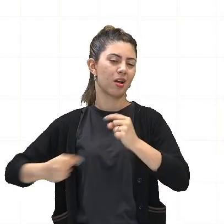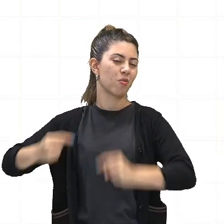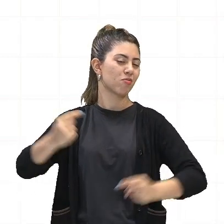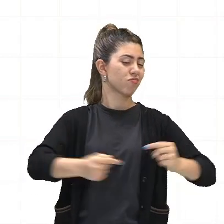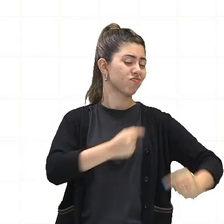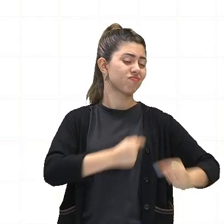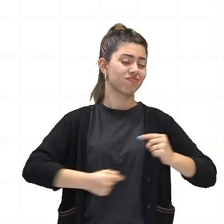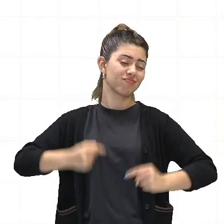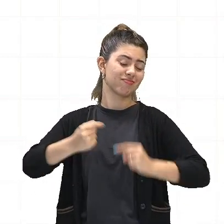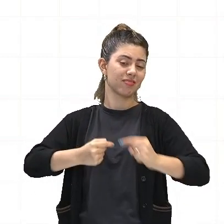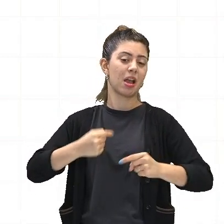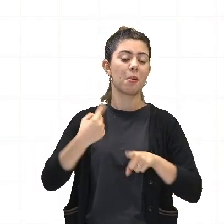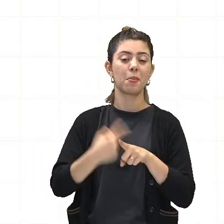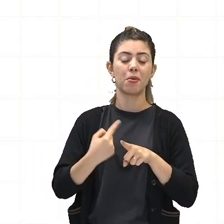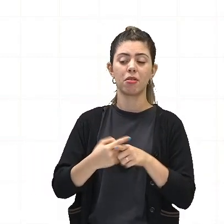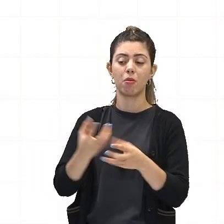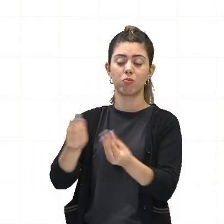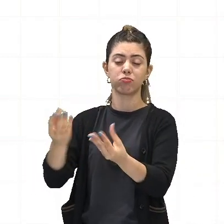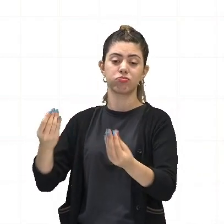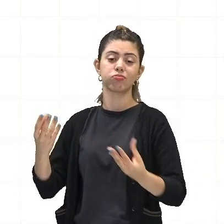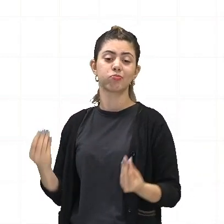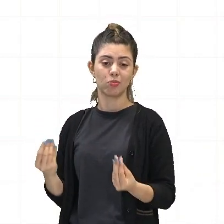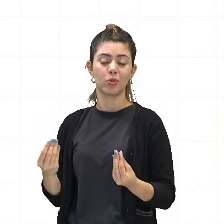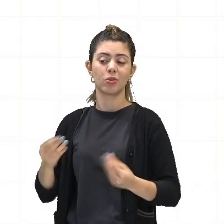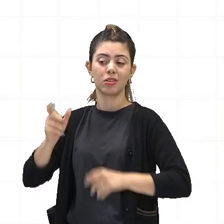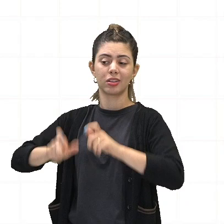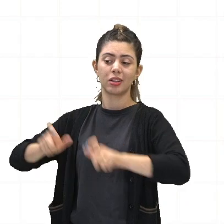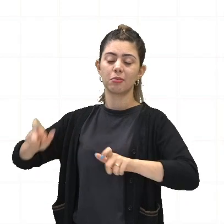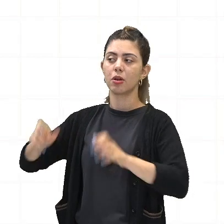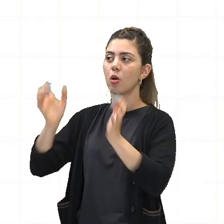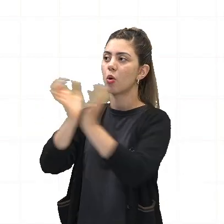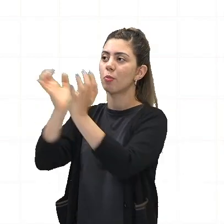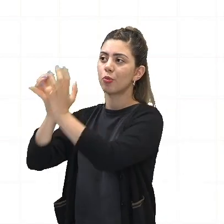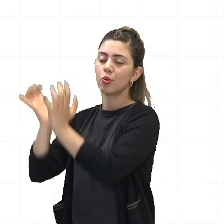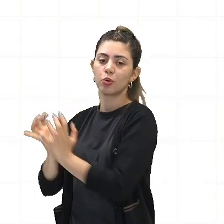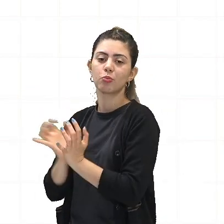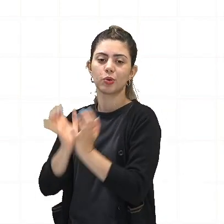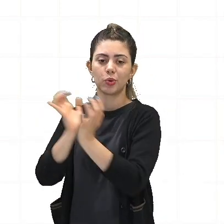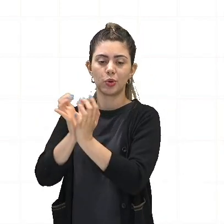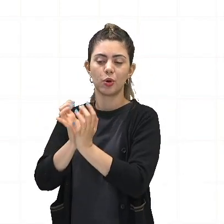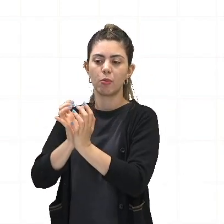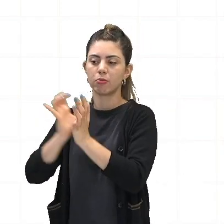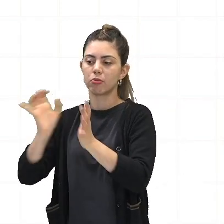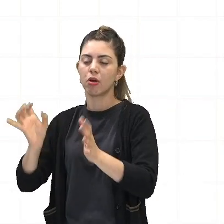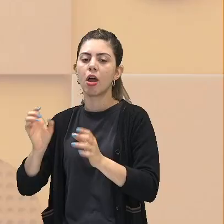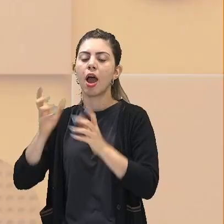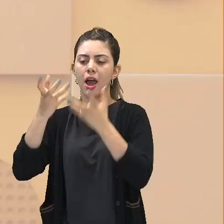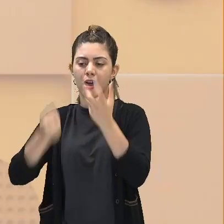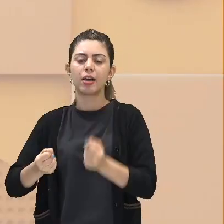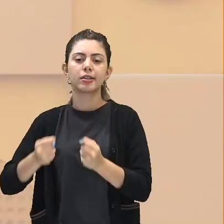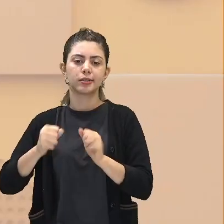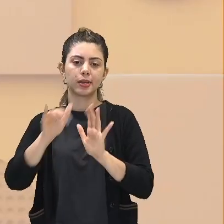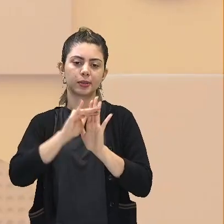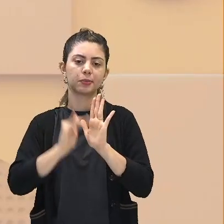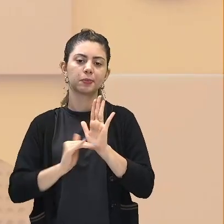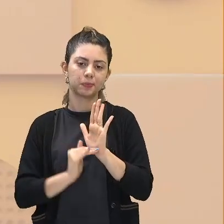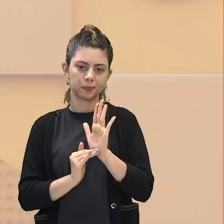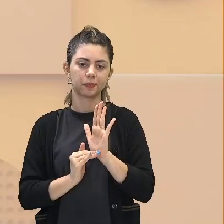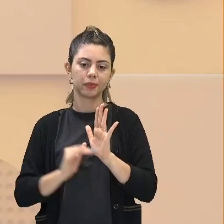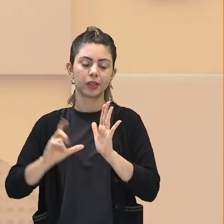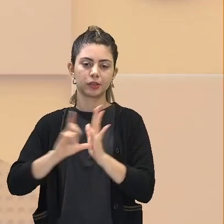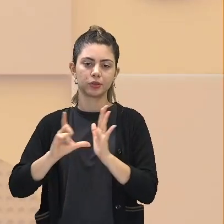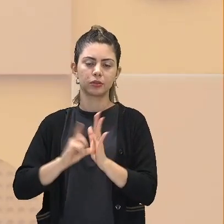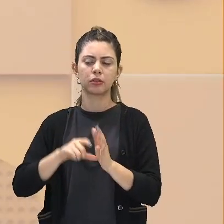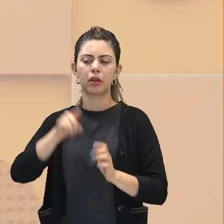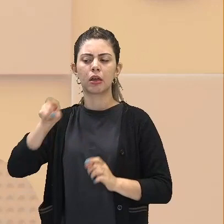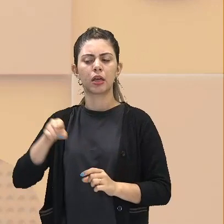clero que não estavam satisfeitos com o desempenho da igreja, com o envolvimento da